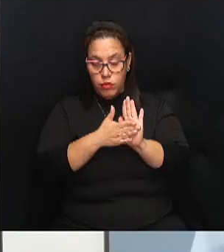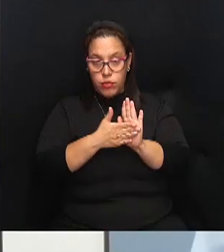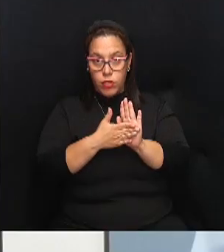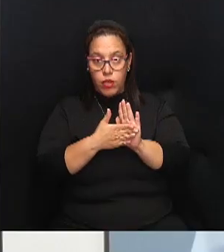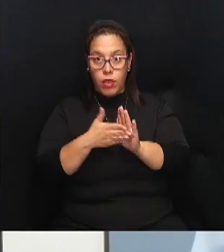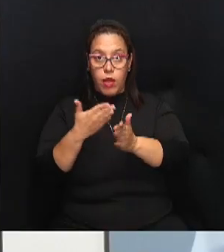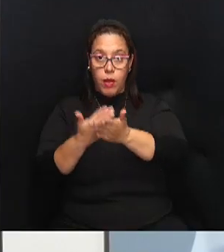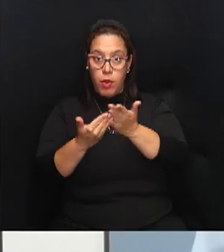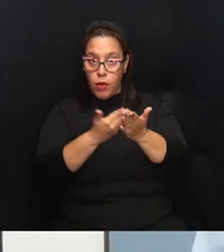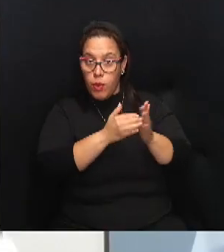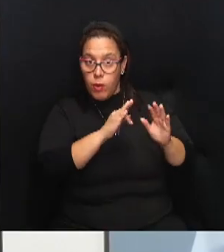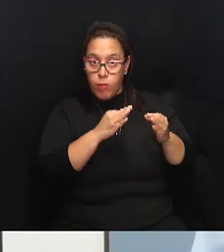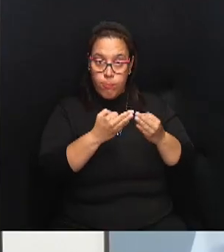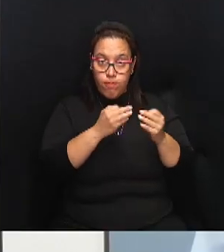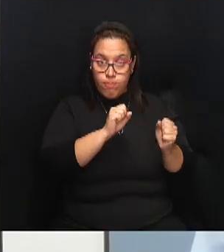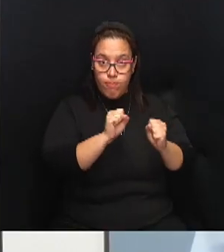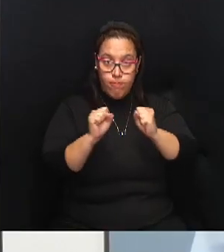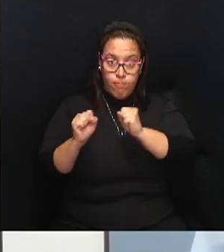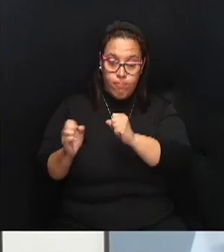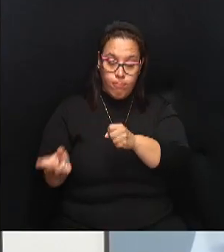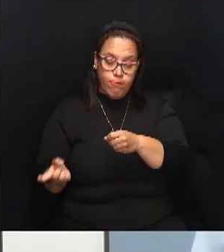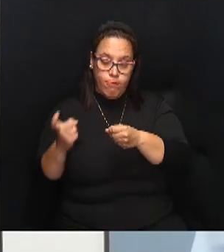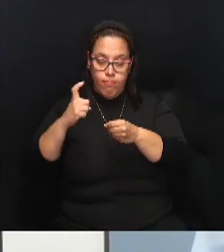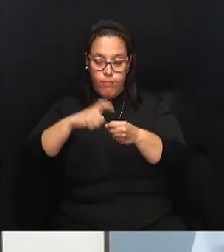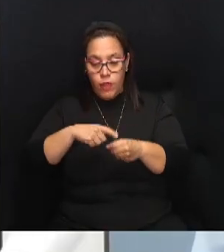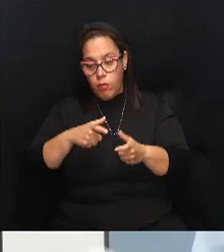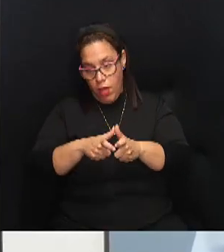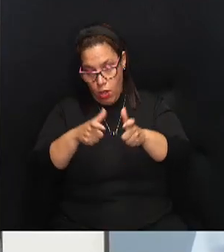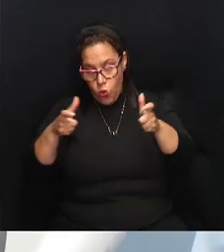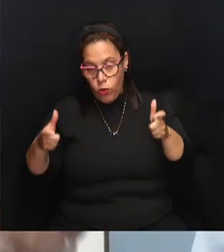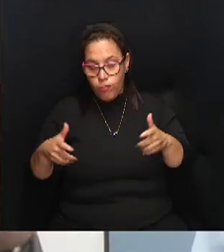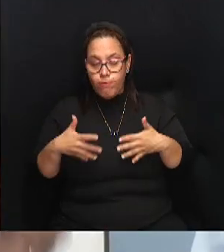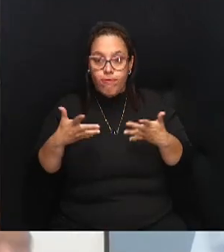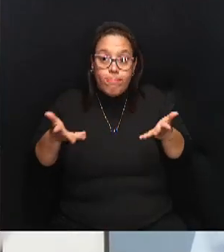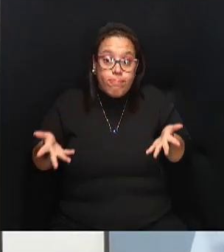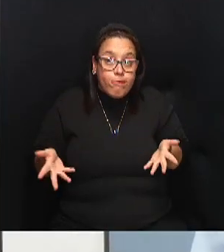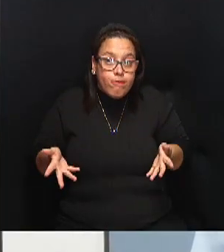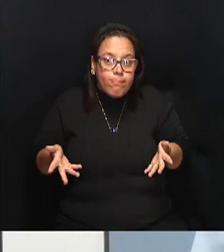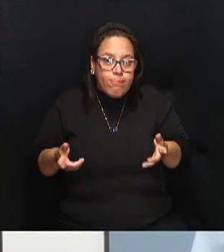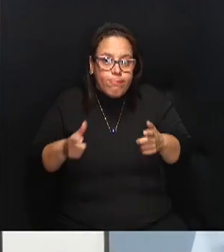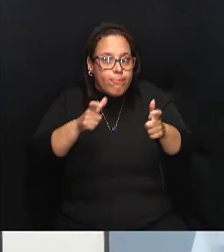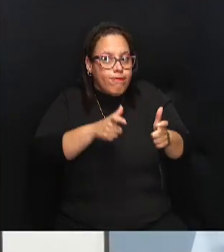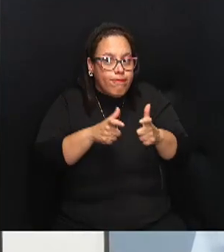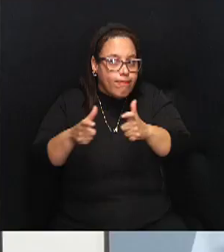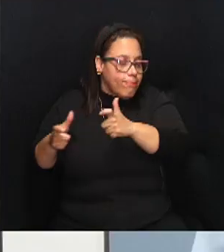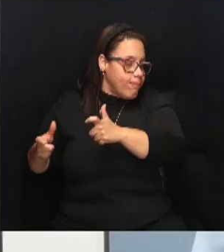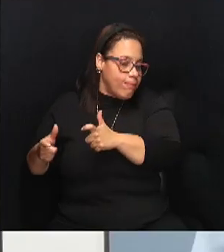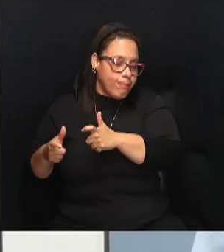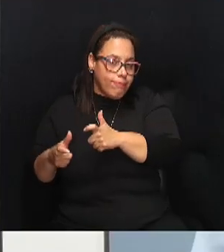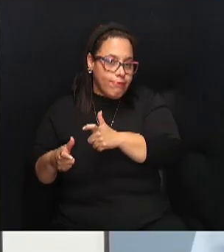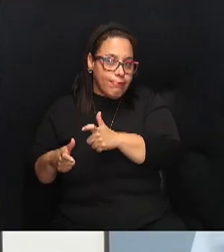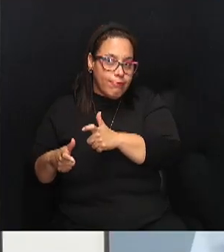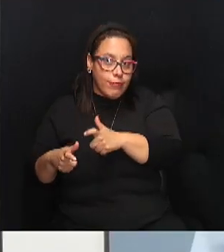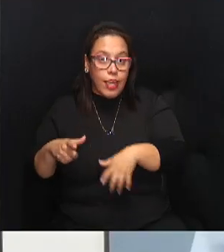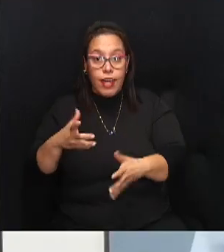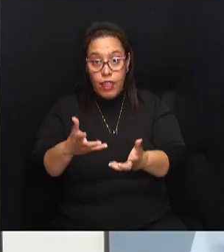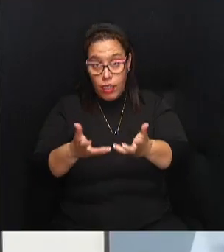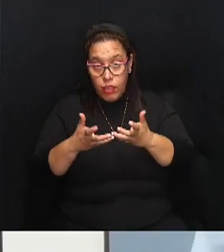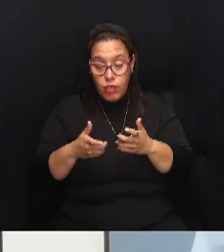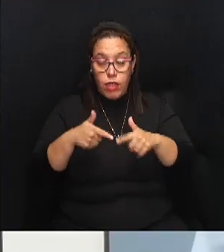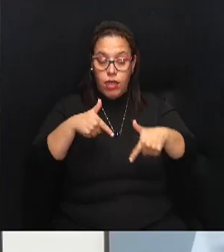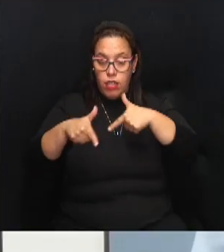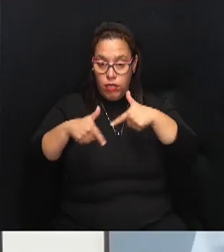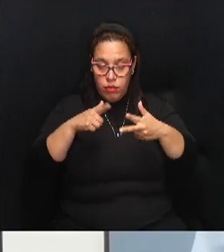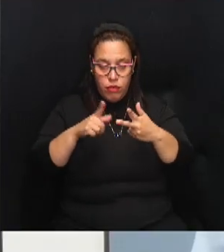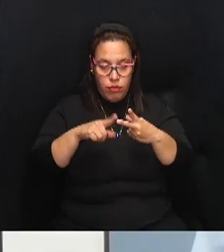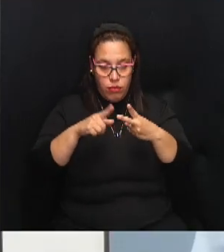dos seus familiares têm um poder de recuperação maior. Enfim, cada um tem que ser tratado conforme eles querem. Quem quer trabalho,